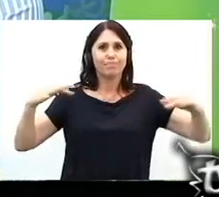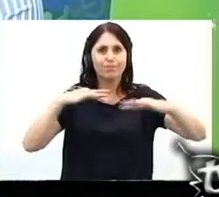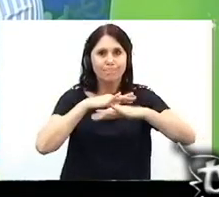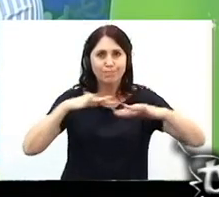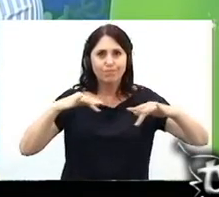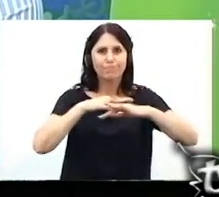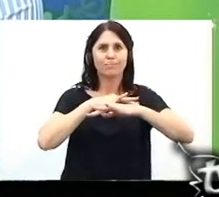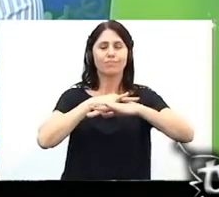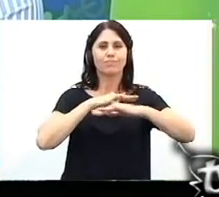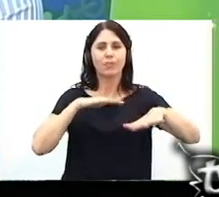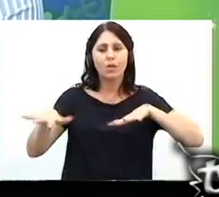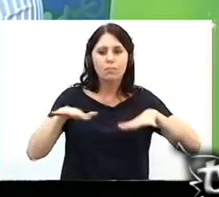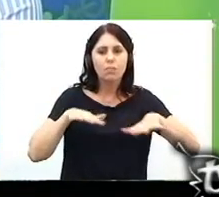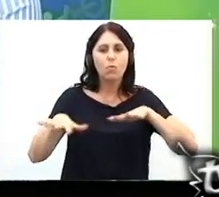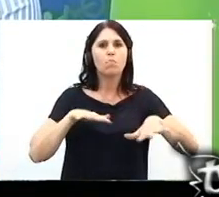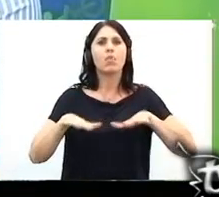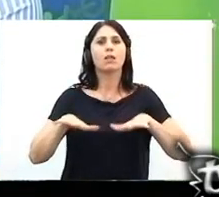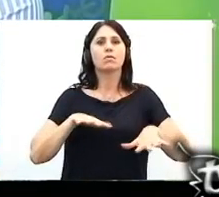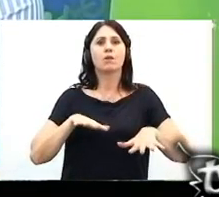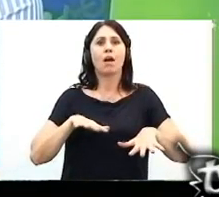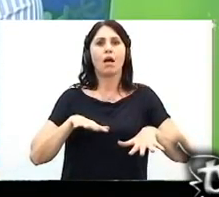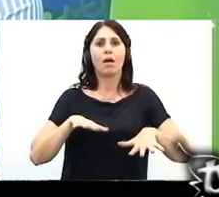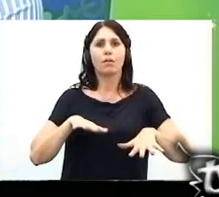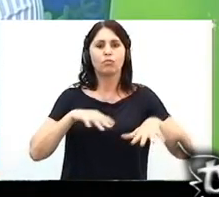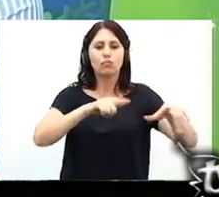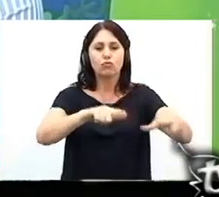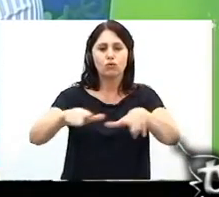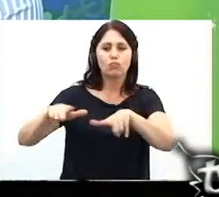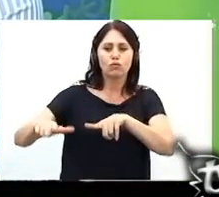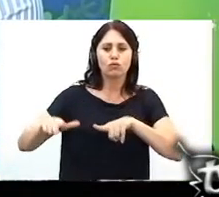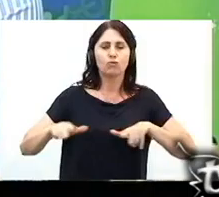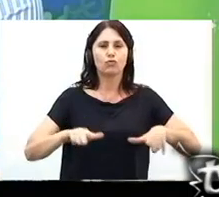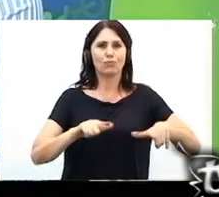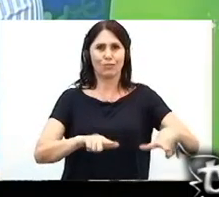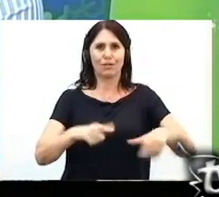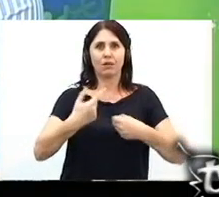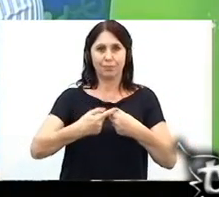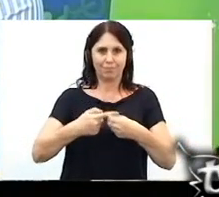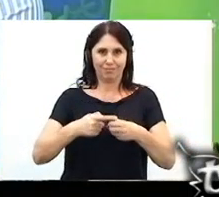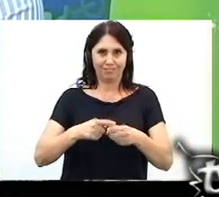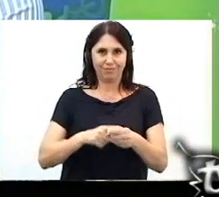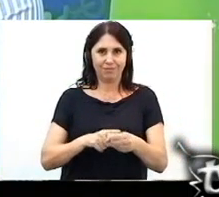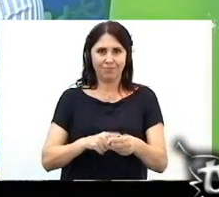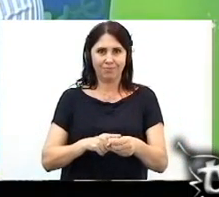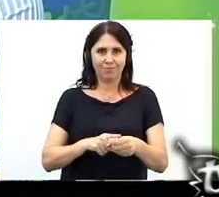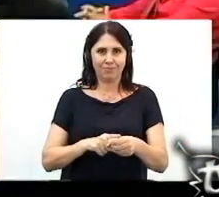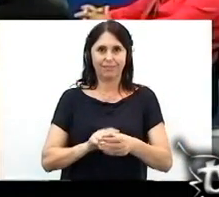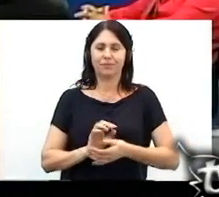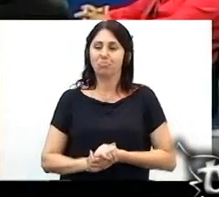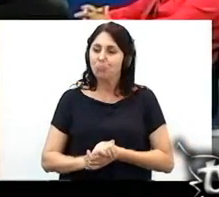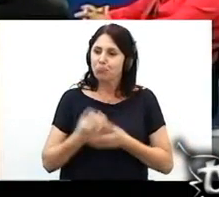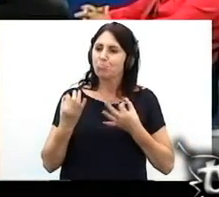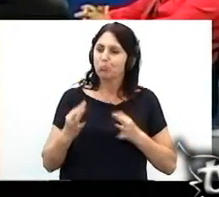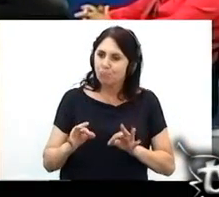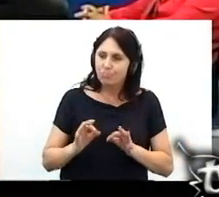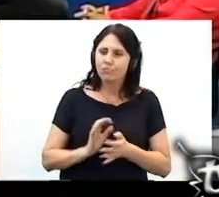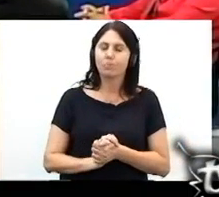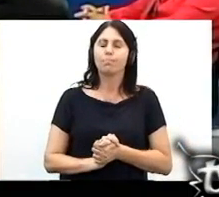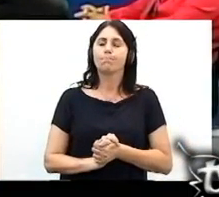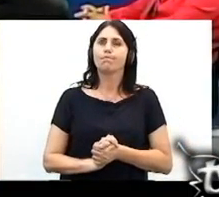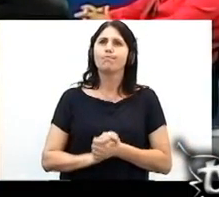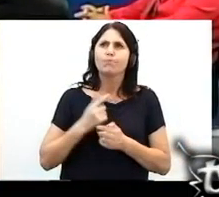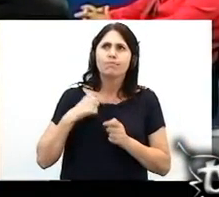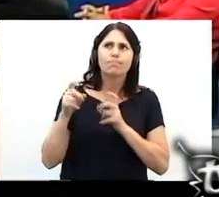ônibus, carros, pedestres, enfim. Uma diversidade de formas de deslocar pela cidade que